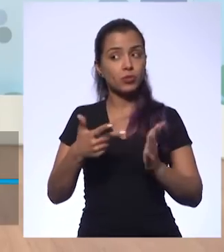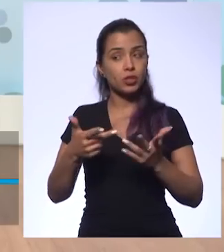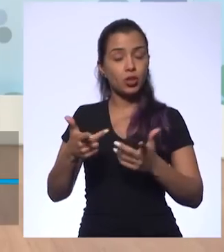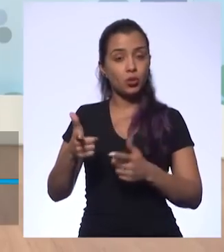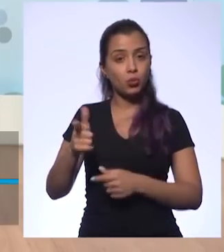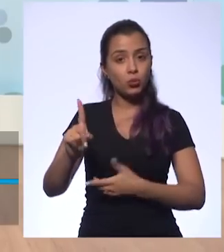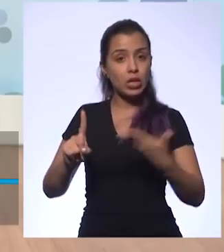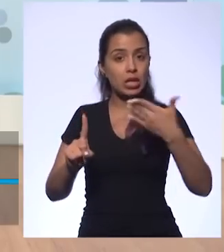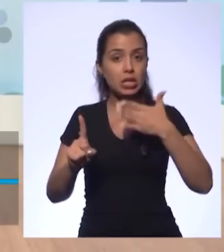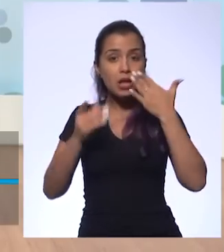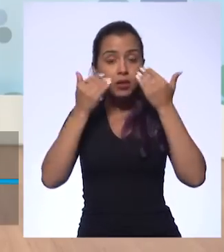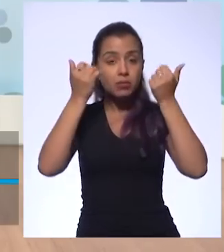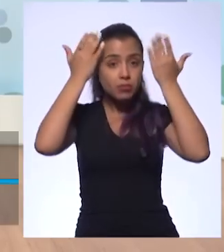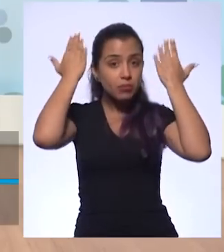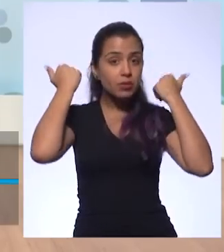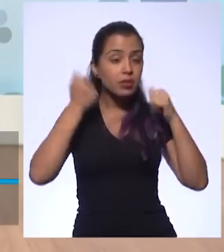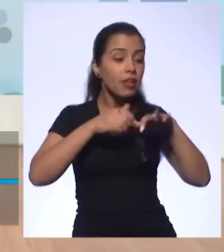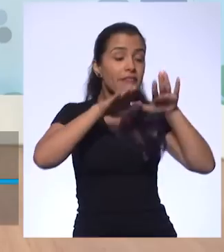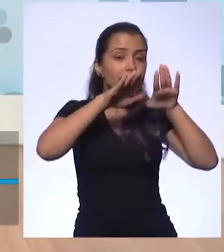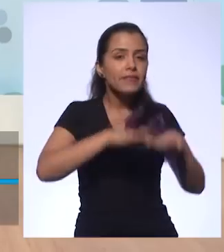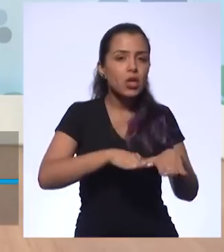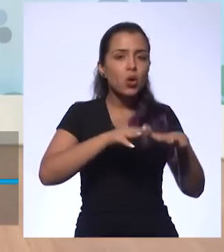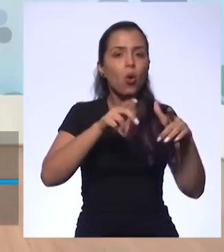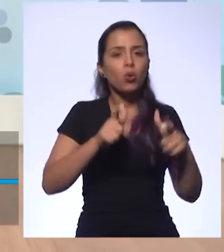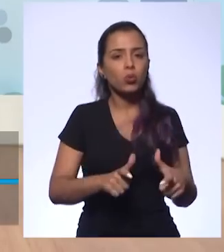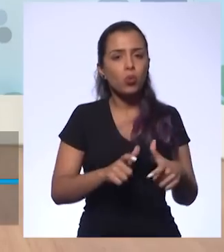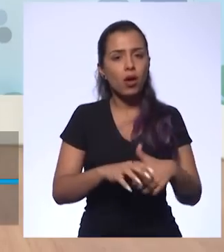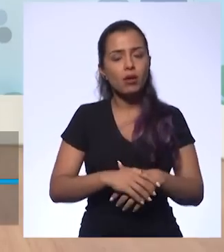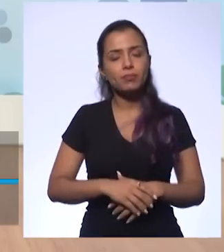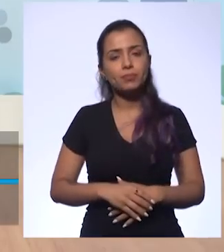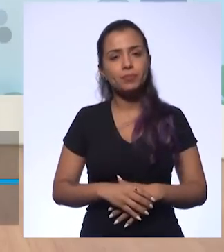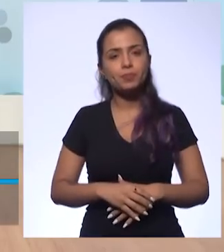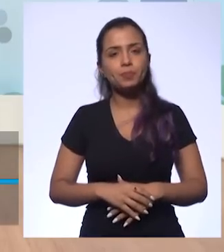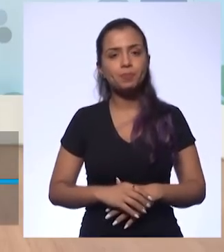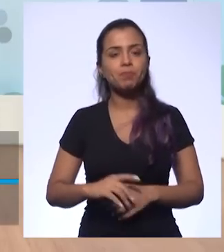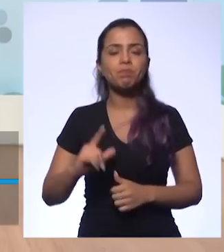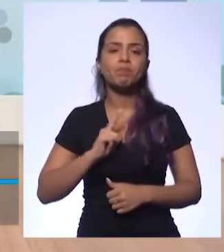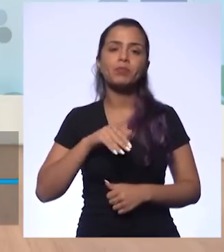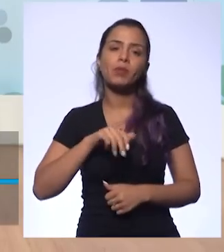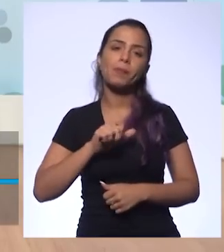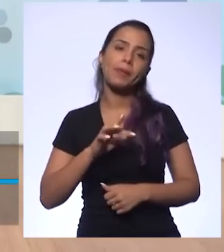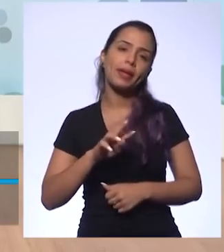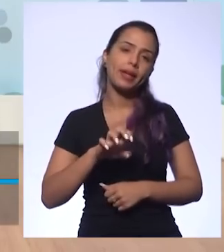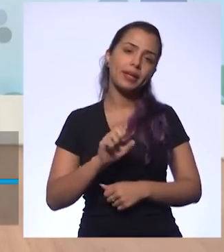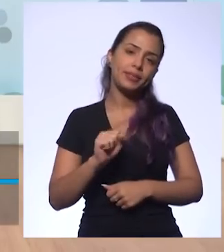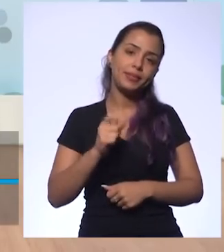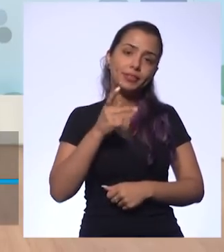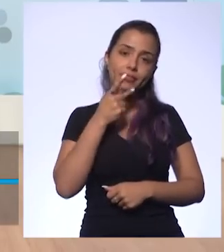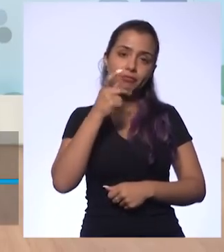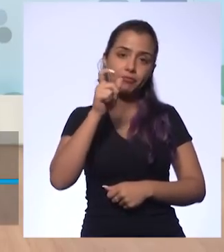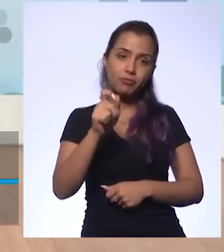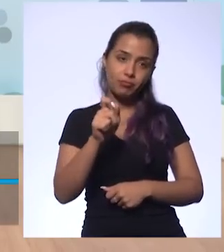lugar. Isso, ficar num lugar. Aí vem o Mateus e fala assim: